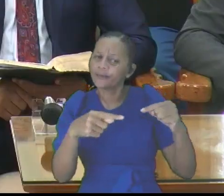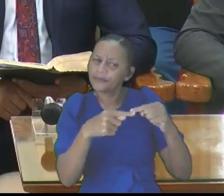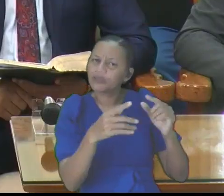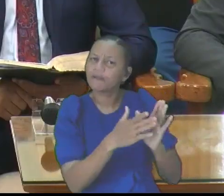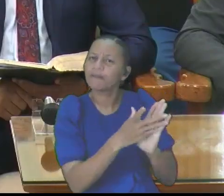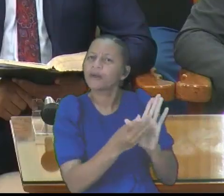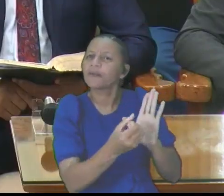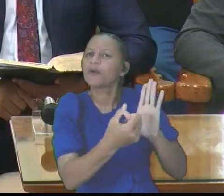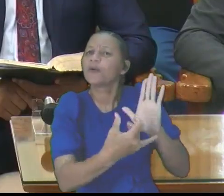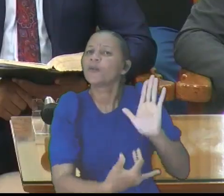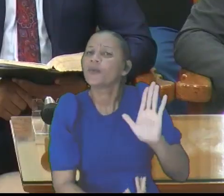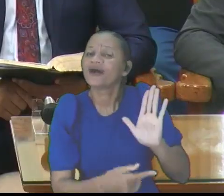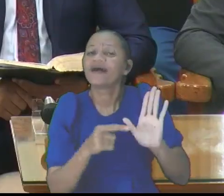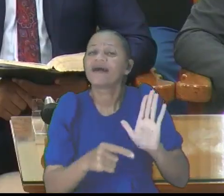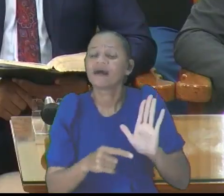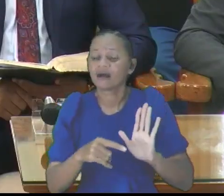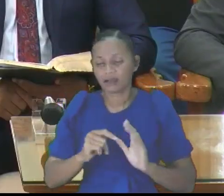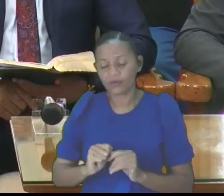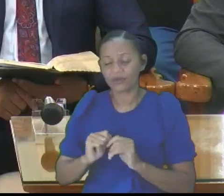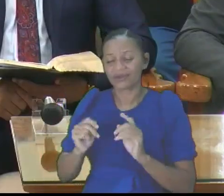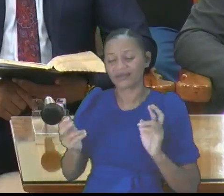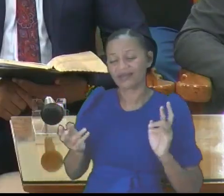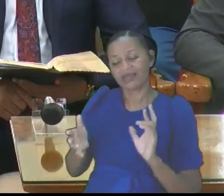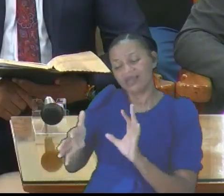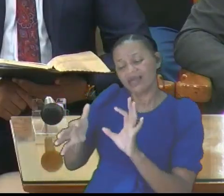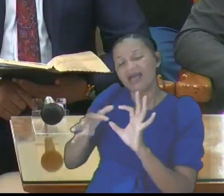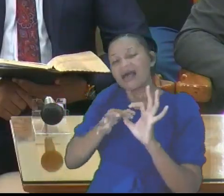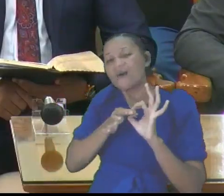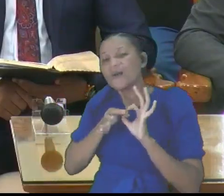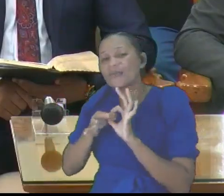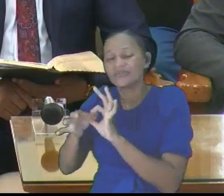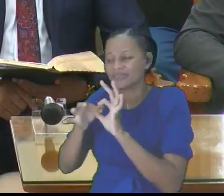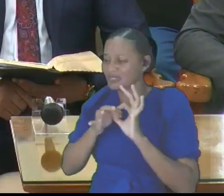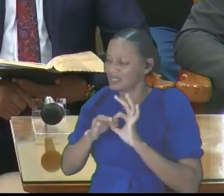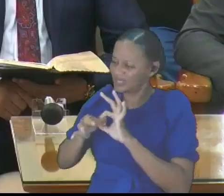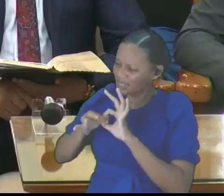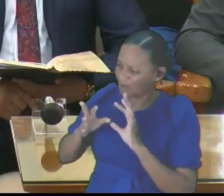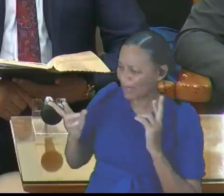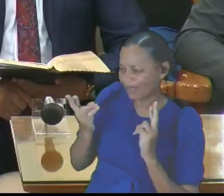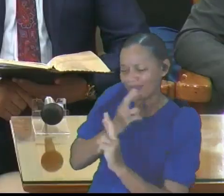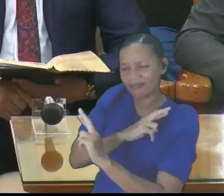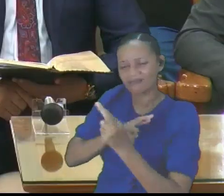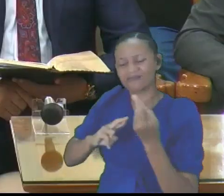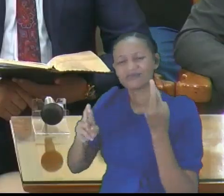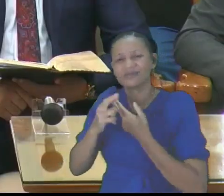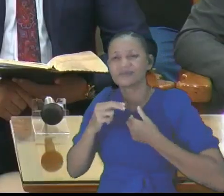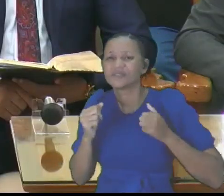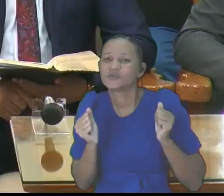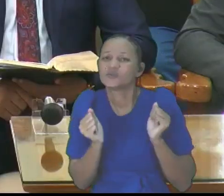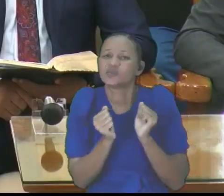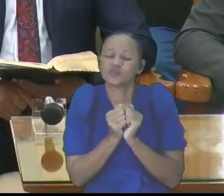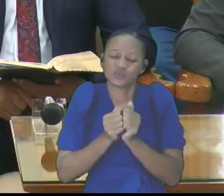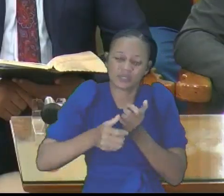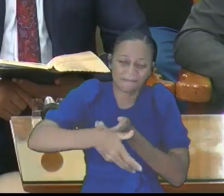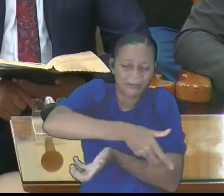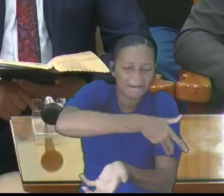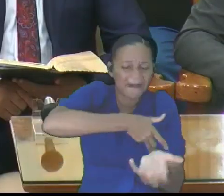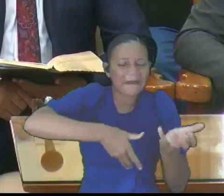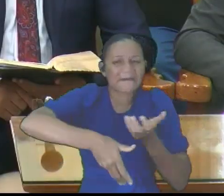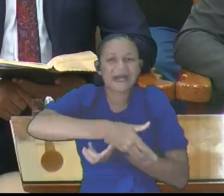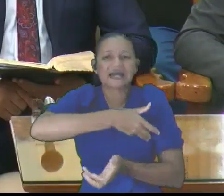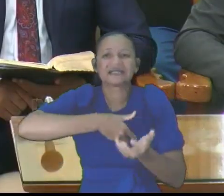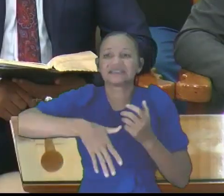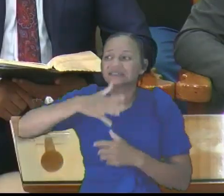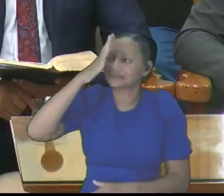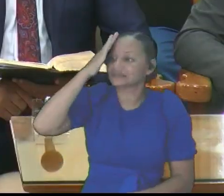Bíblia? Comunhão, é participação, é estar juntos. A gente sabia quem